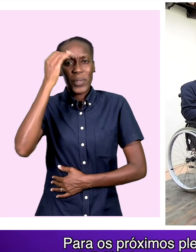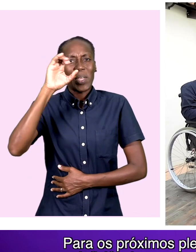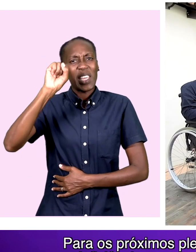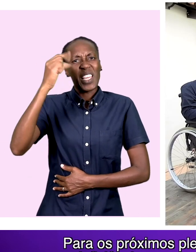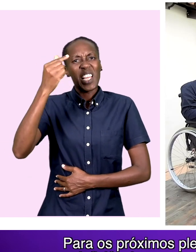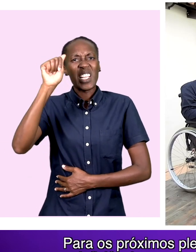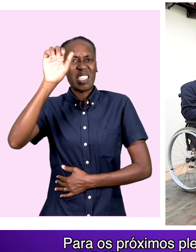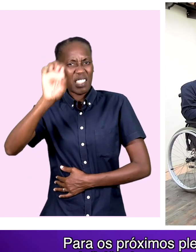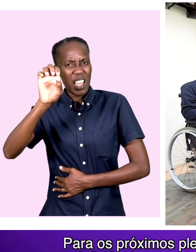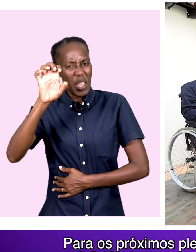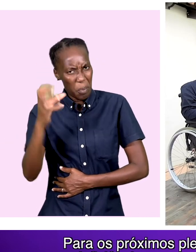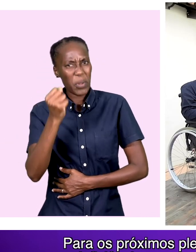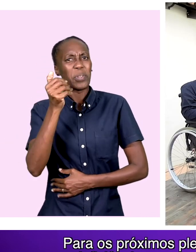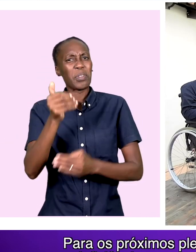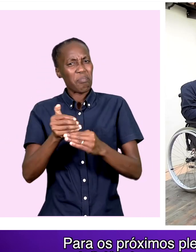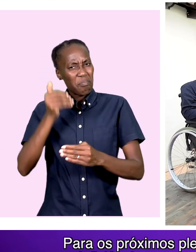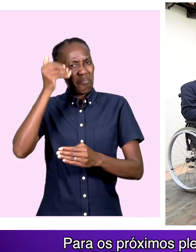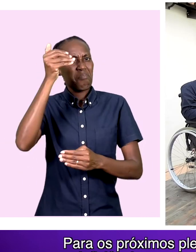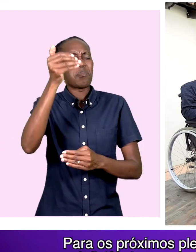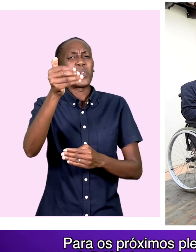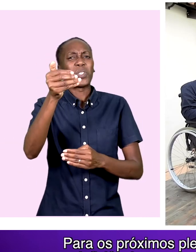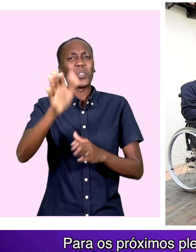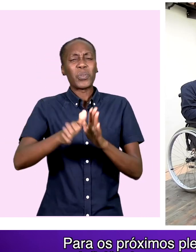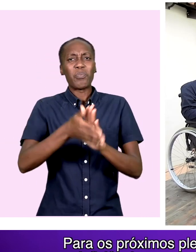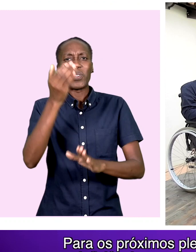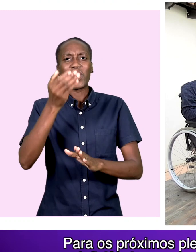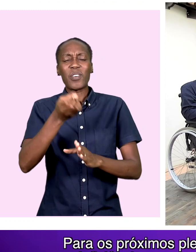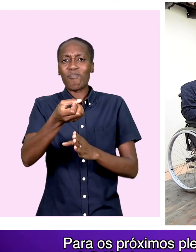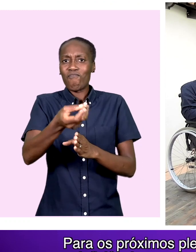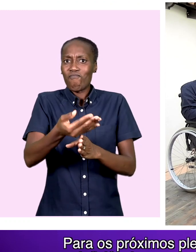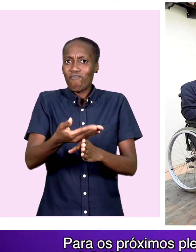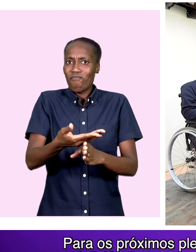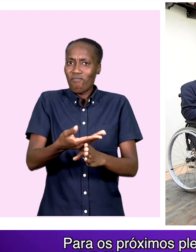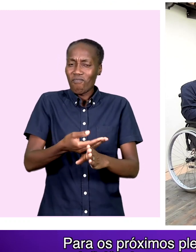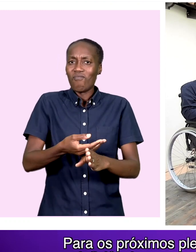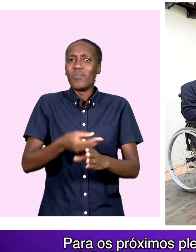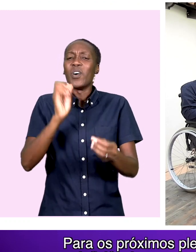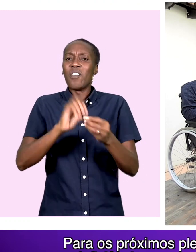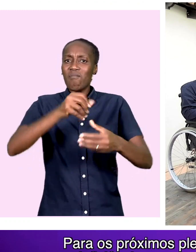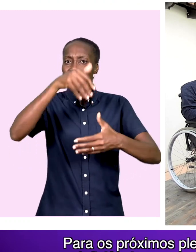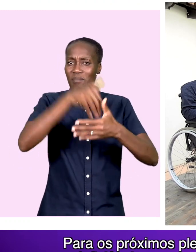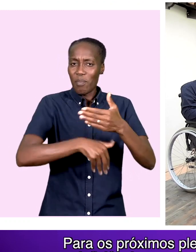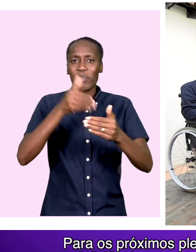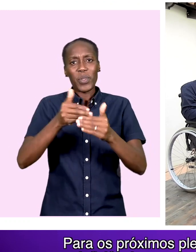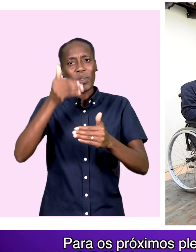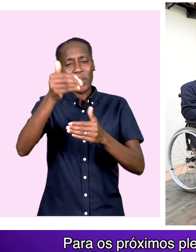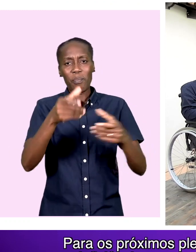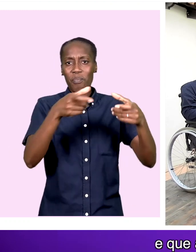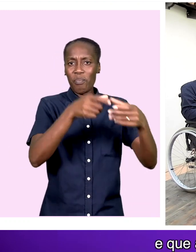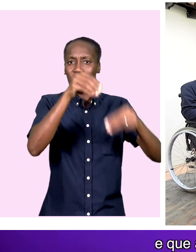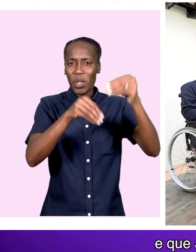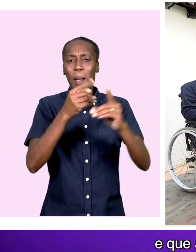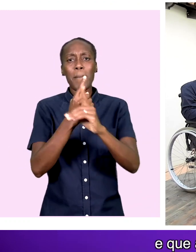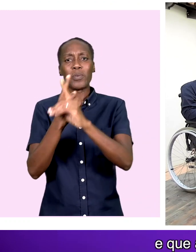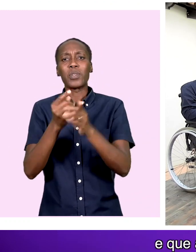próximos pleitos eleitorais a participação das pessoas com deficiência para nós é que tem que ser que não sejam as mesmas reclamações de hoje, que a questão